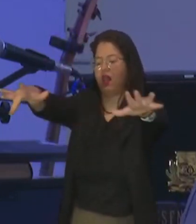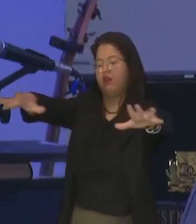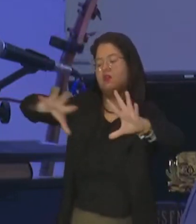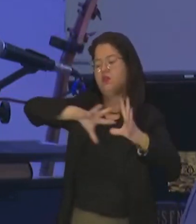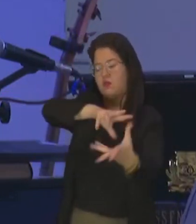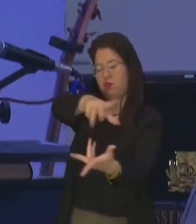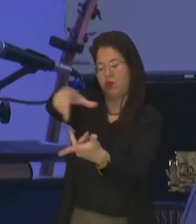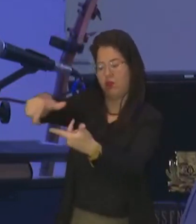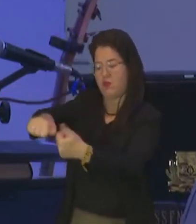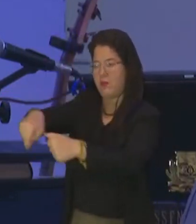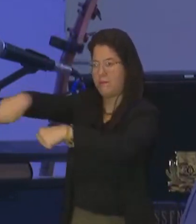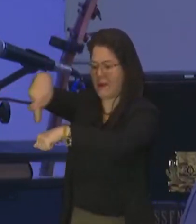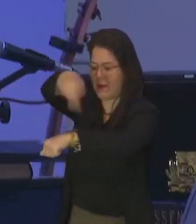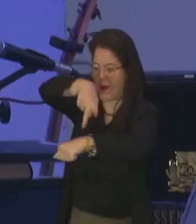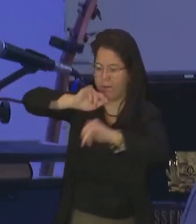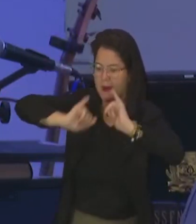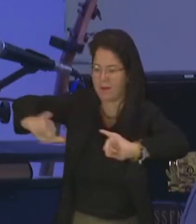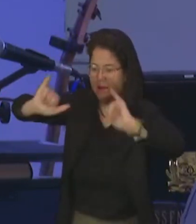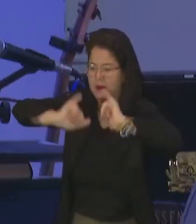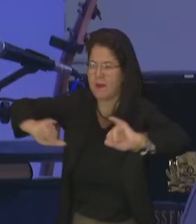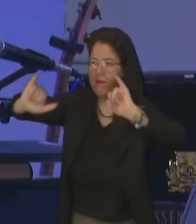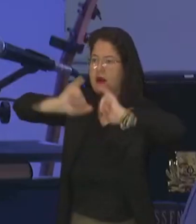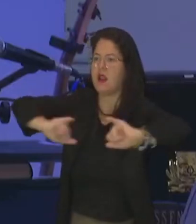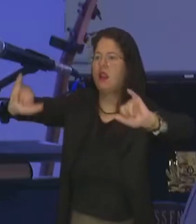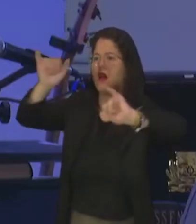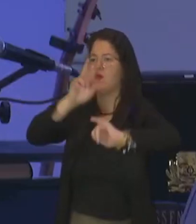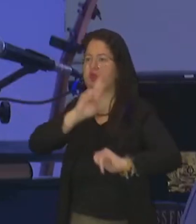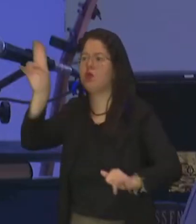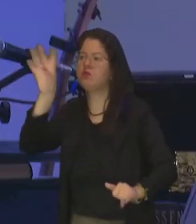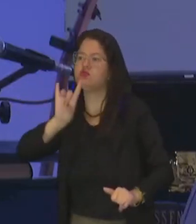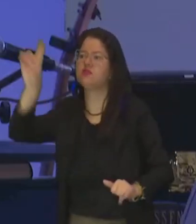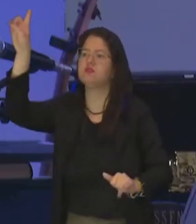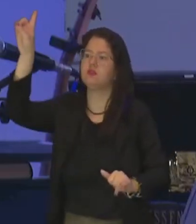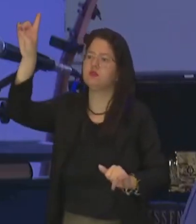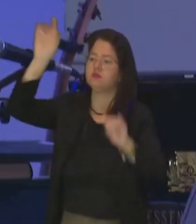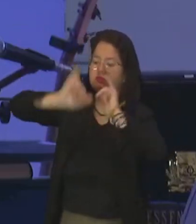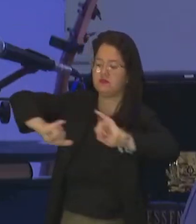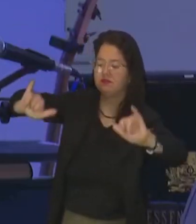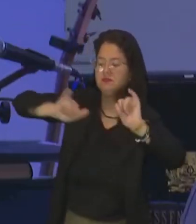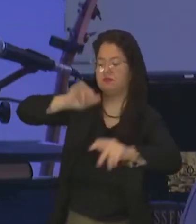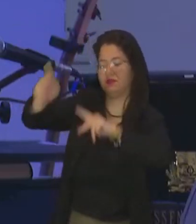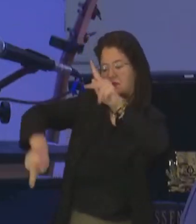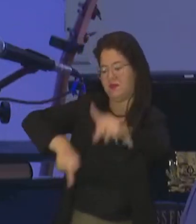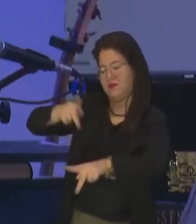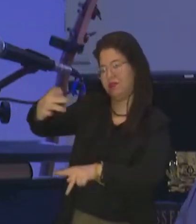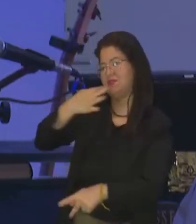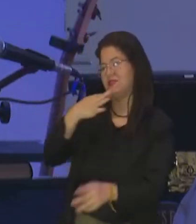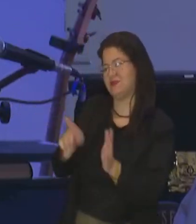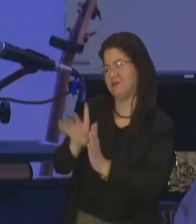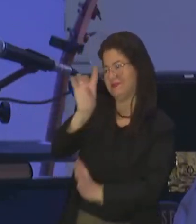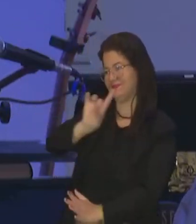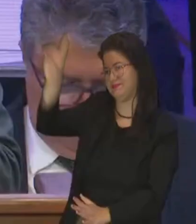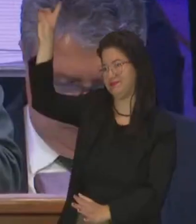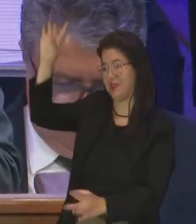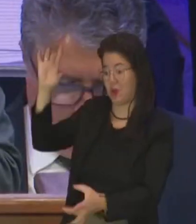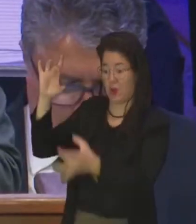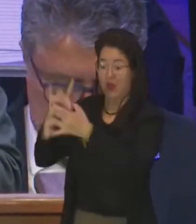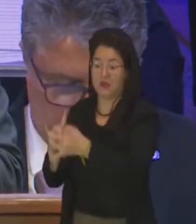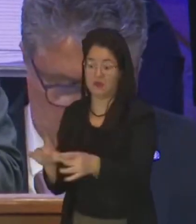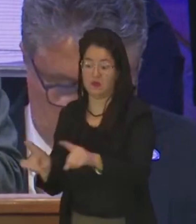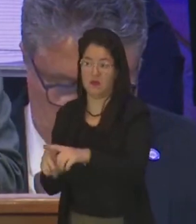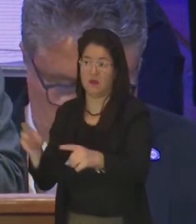terra, entre as nações, fazer o nome de Deus conhecido entre todos os povos, em conexão com o Novo